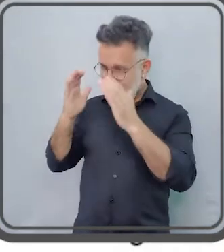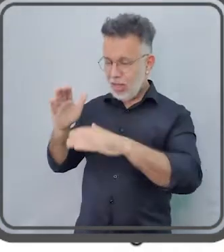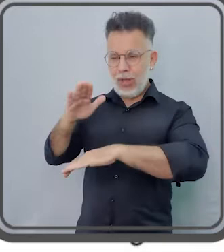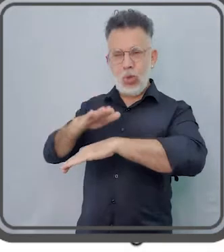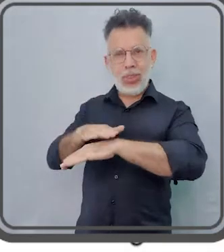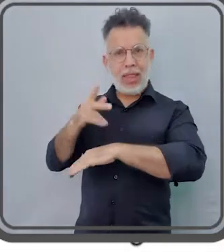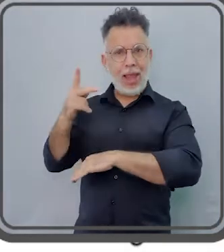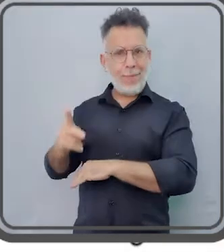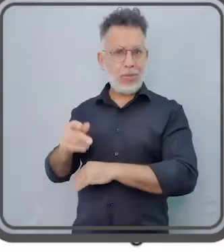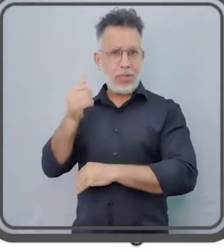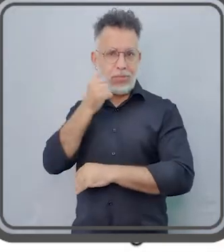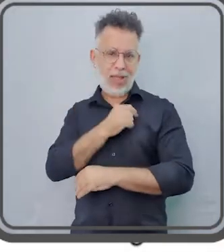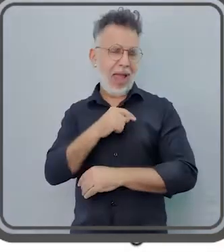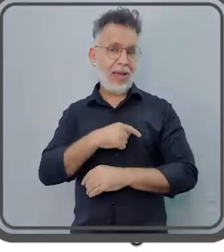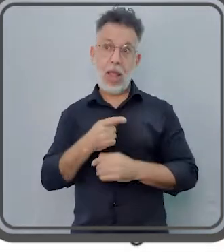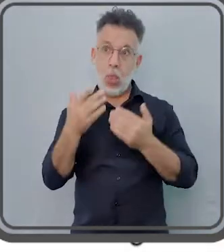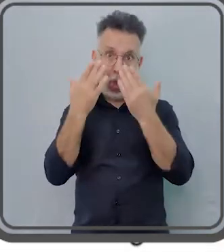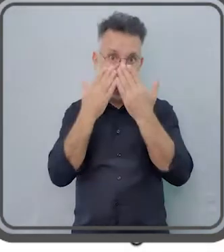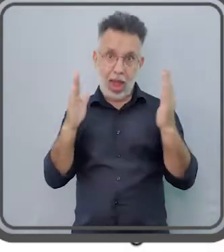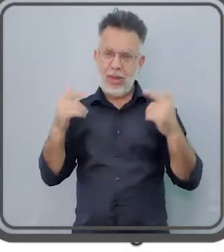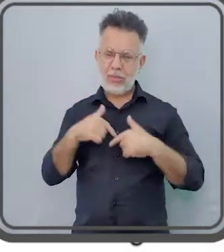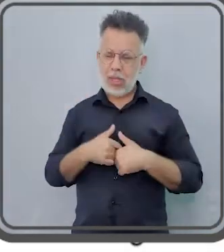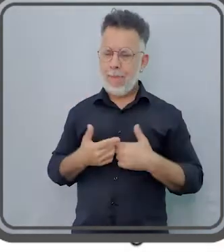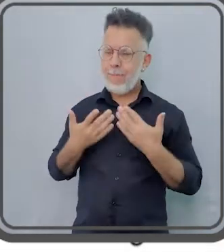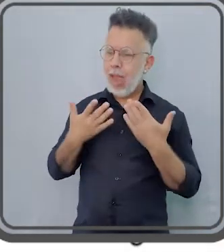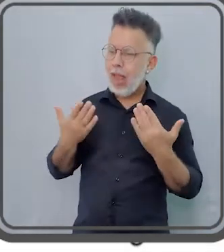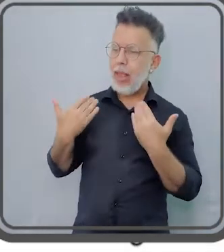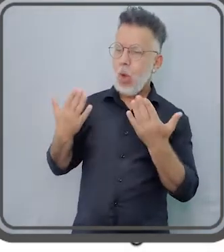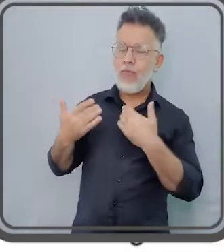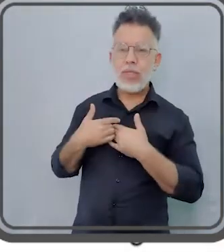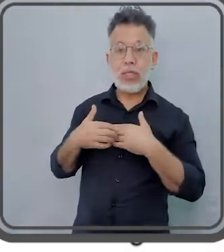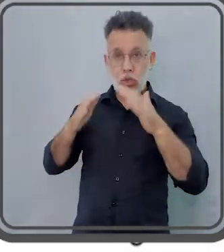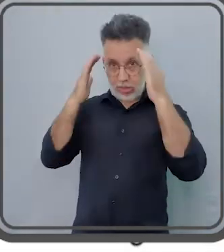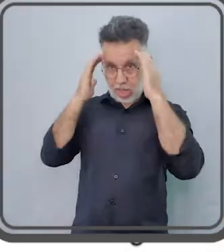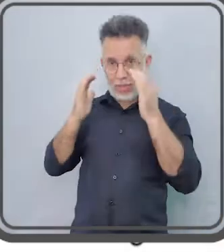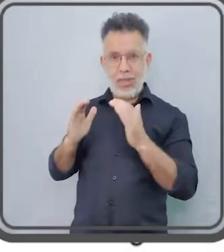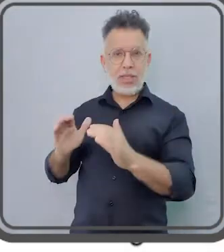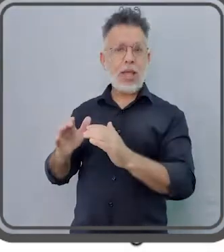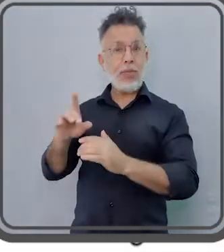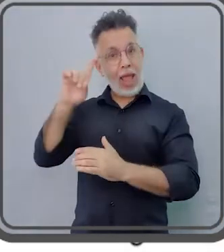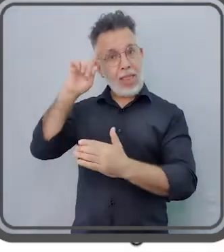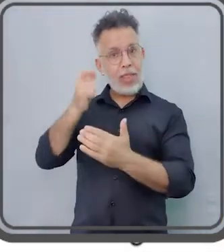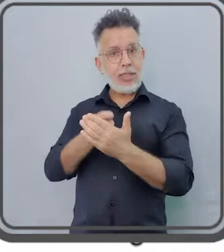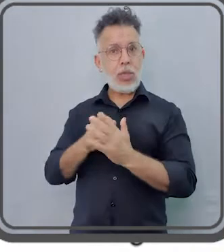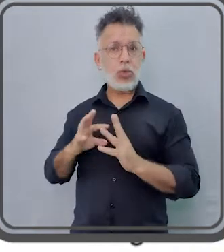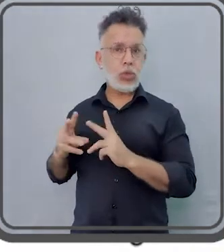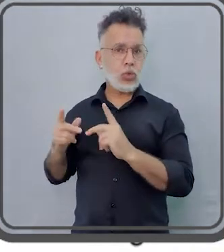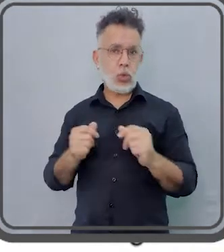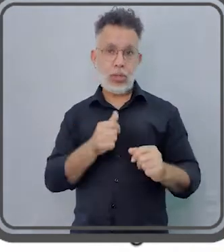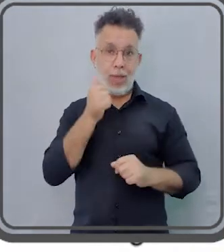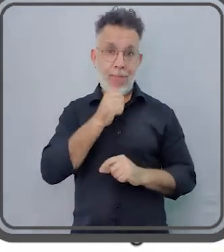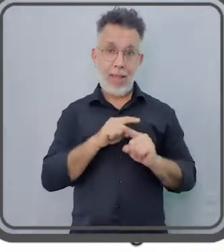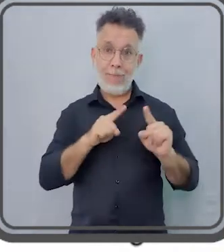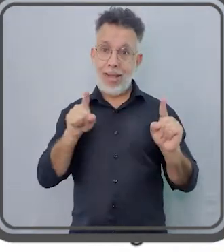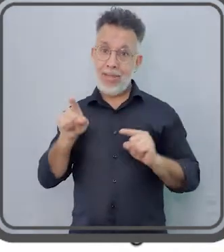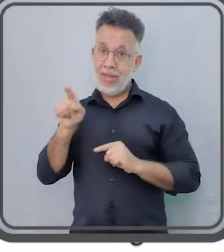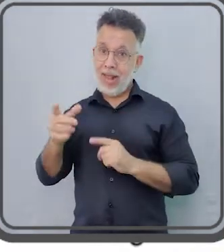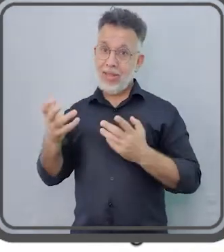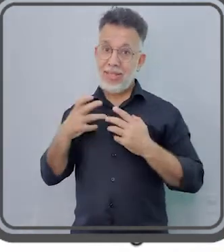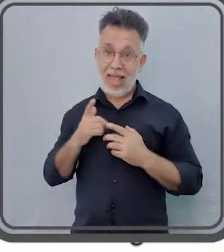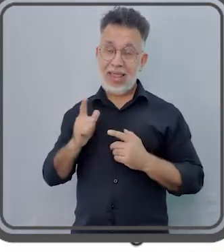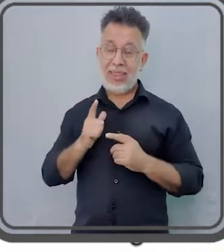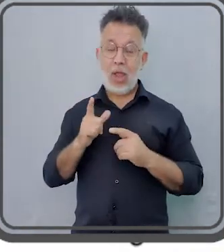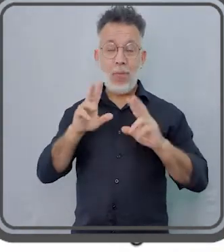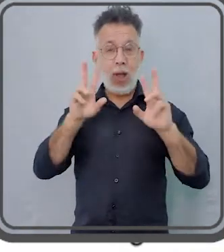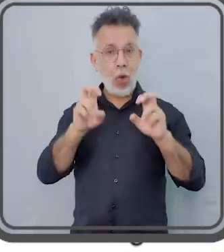somos abertas a conversas e nós respeitamos a decisão de todas as mulheres. Mas, se elas quiserem ter uma conversa sobre sexualidade, saber como